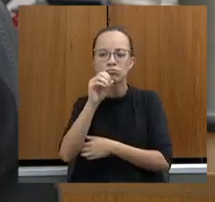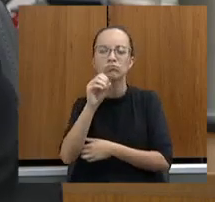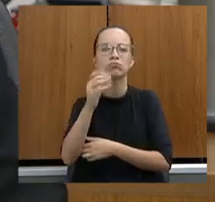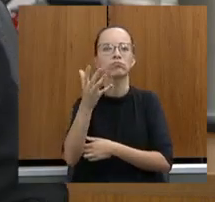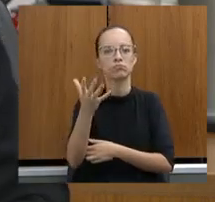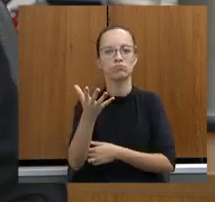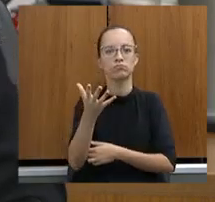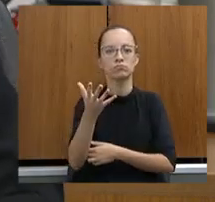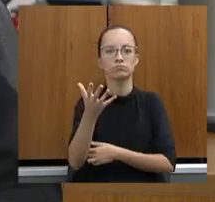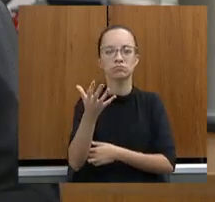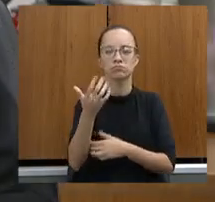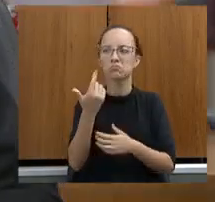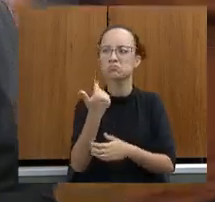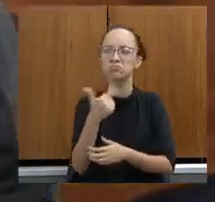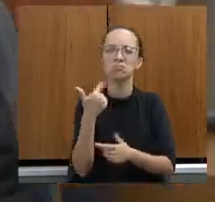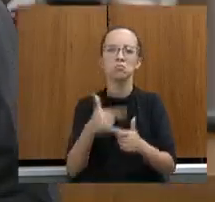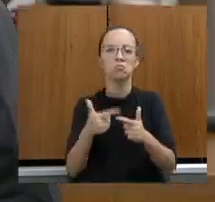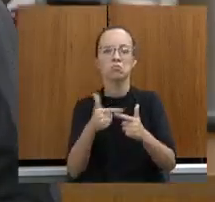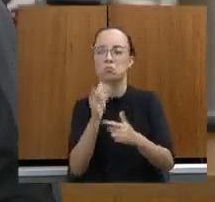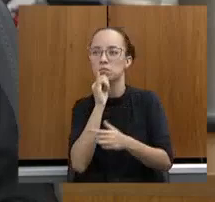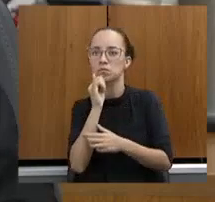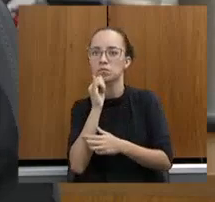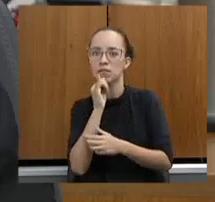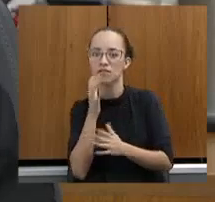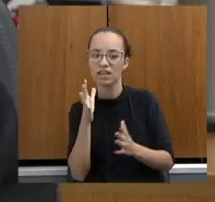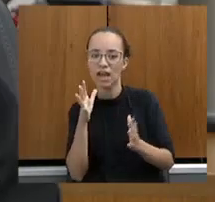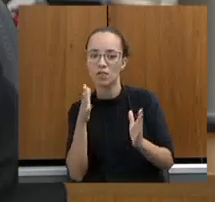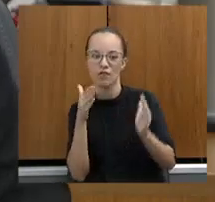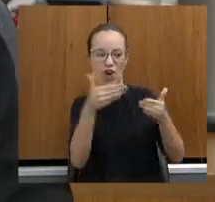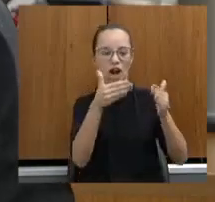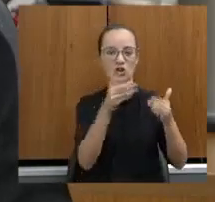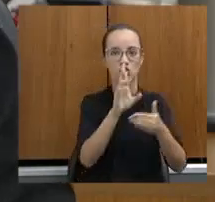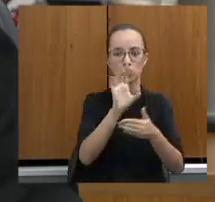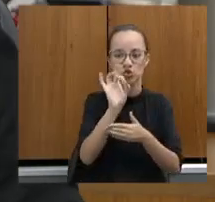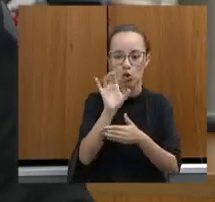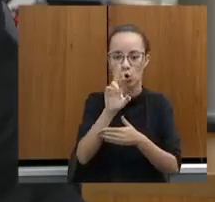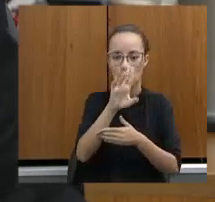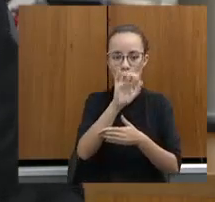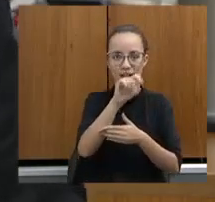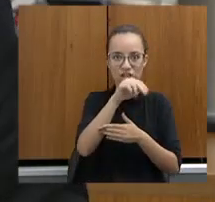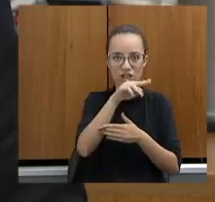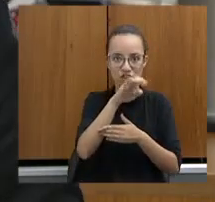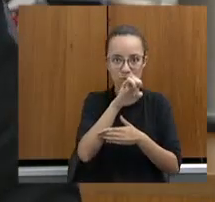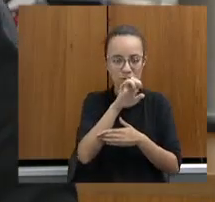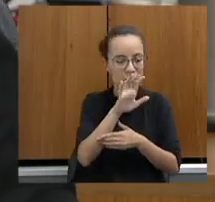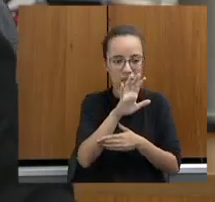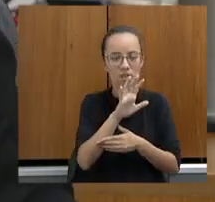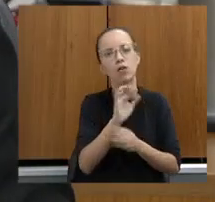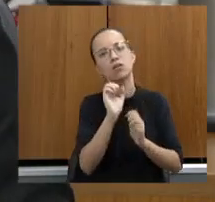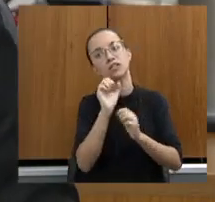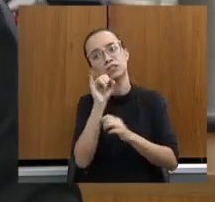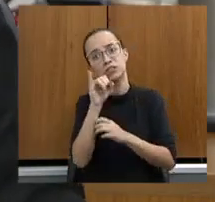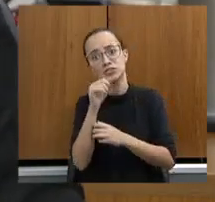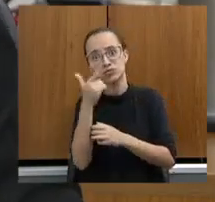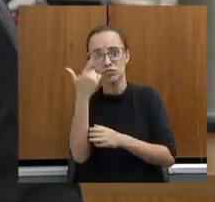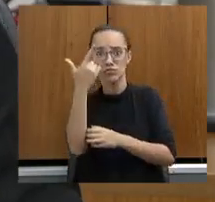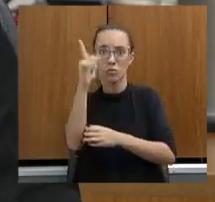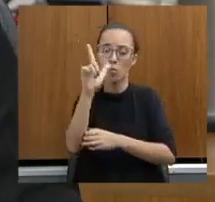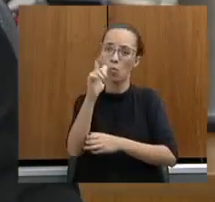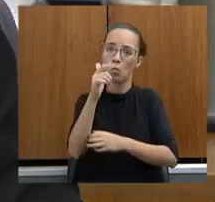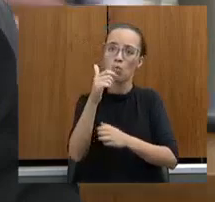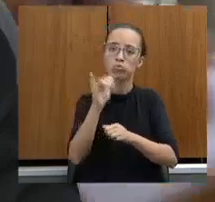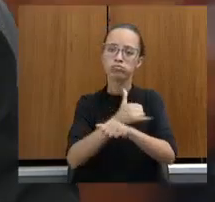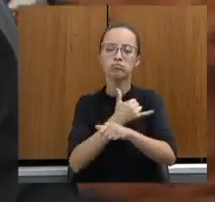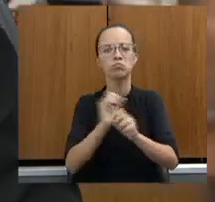tem uma questão de se agarrar ao regime de recuperação fiscal então o endosso que o senhor falou acho que